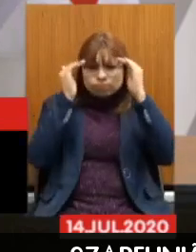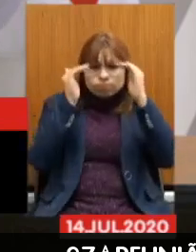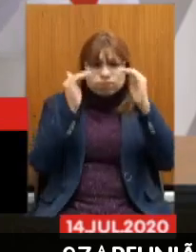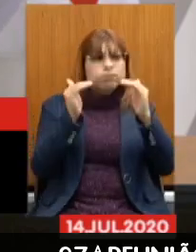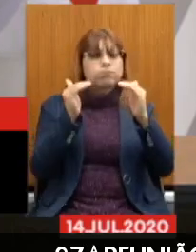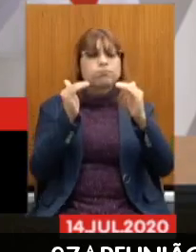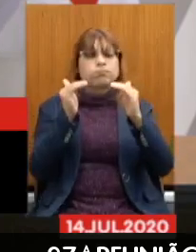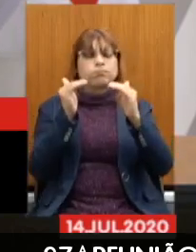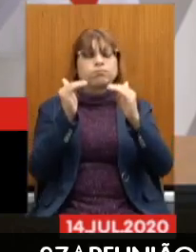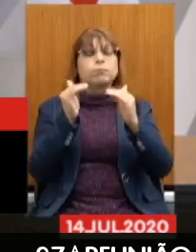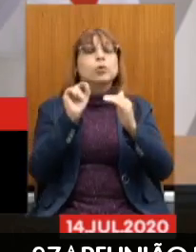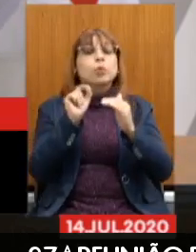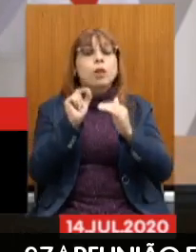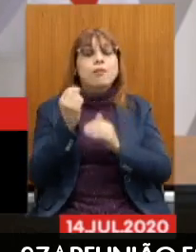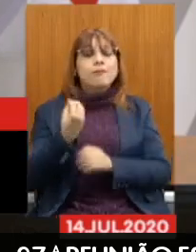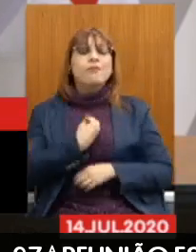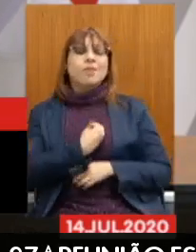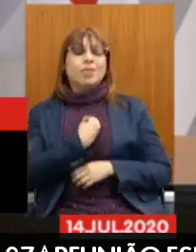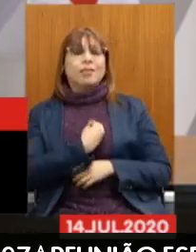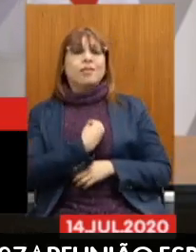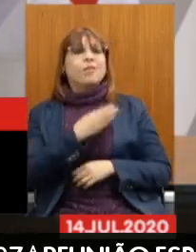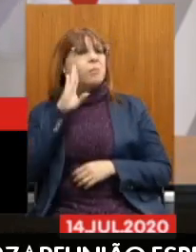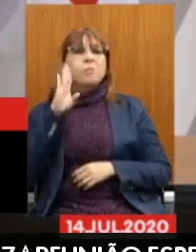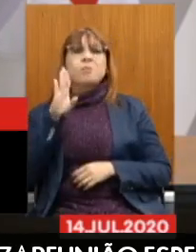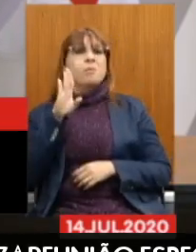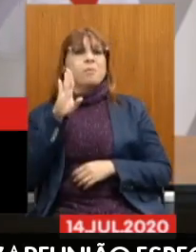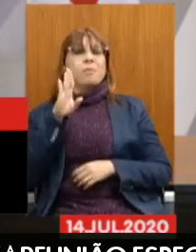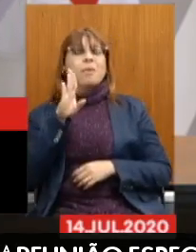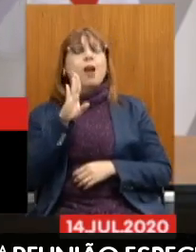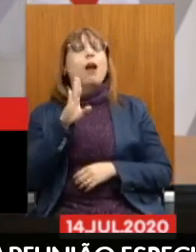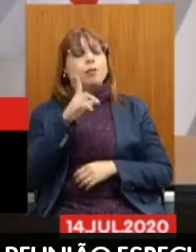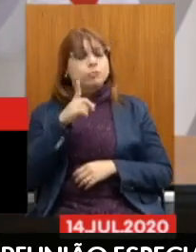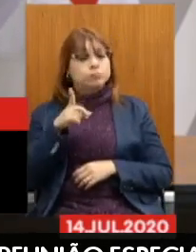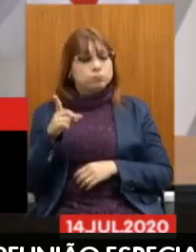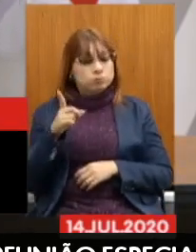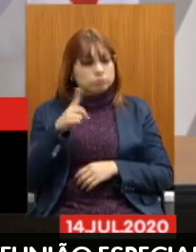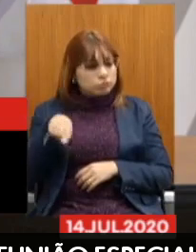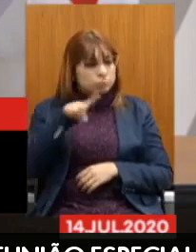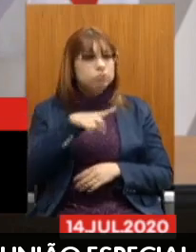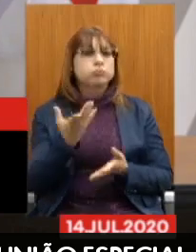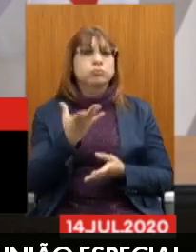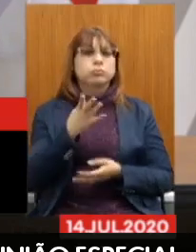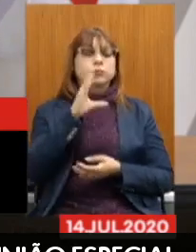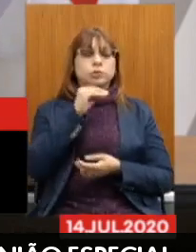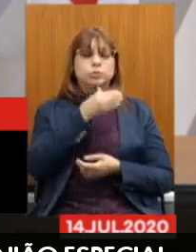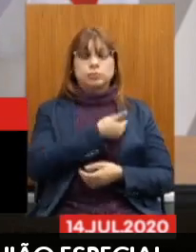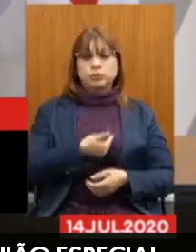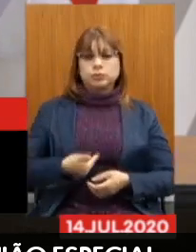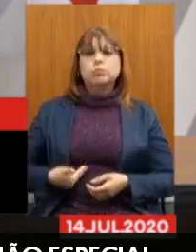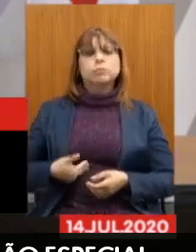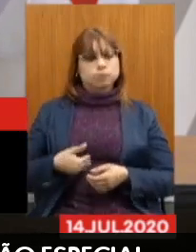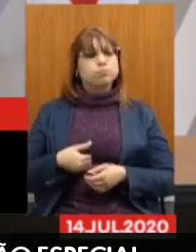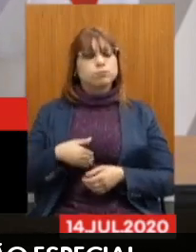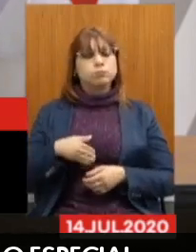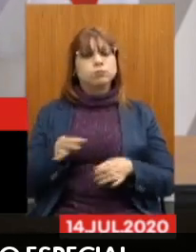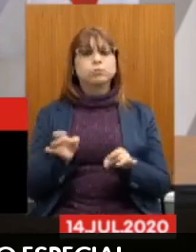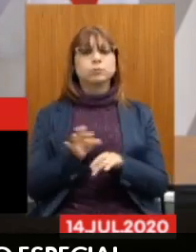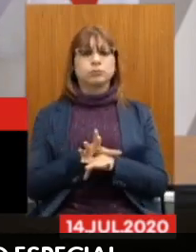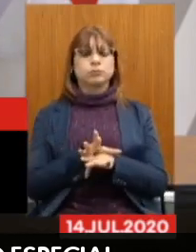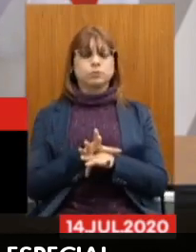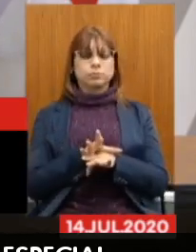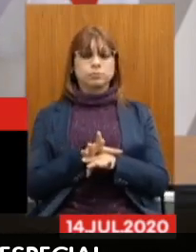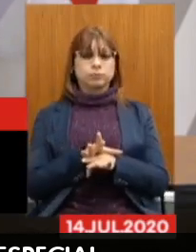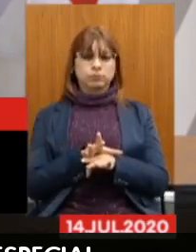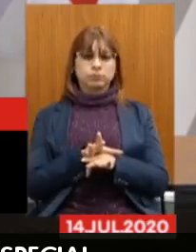que a população tem, que é a vida, os servidores públicos, novamente, foram acionados e prontamente estavam dispostos a atender